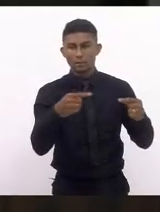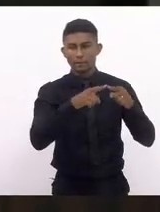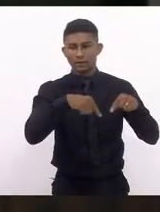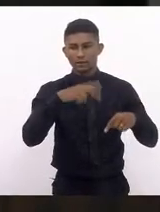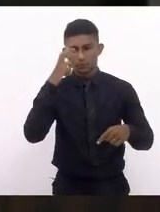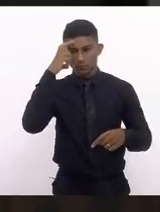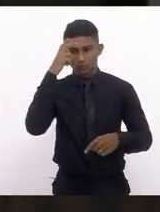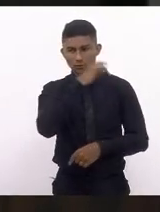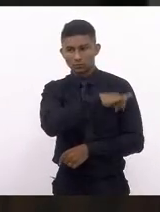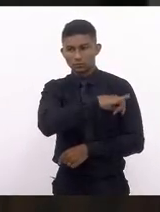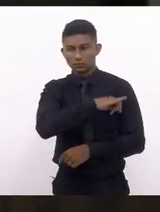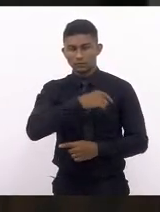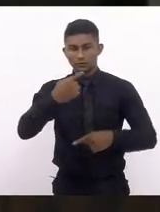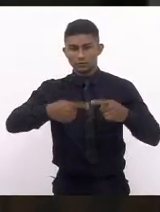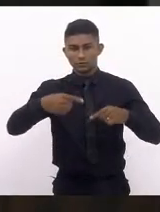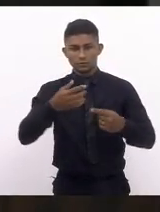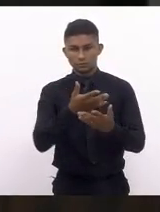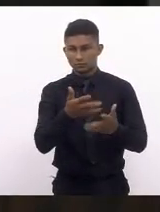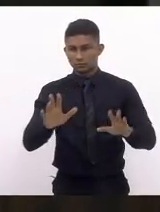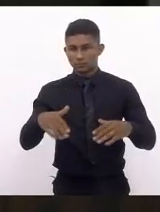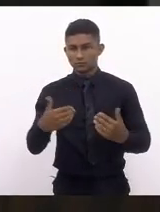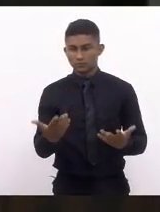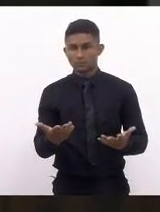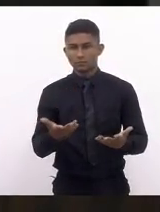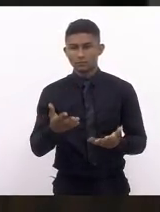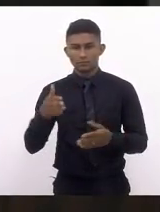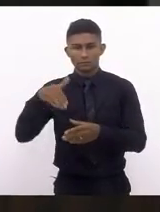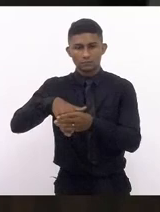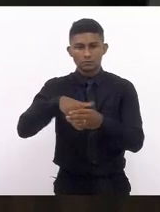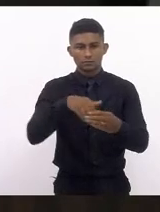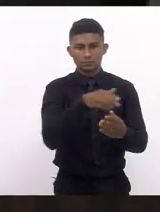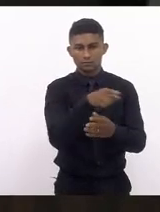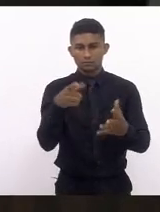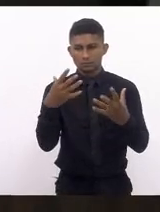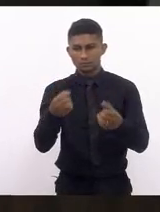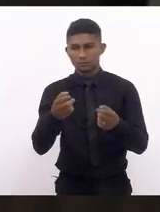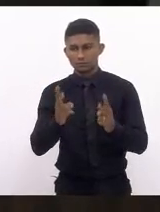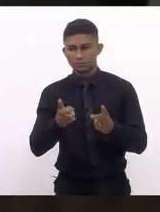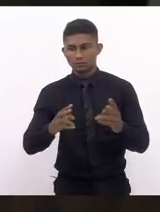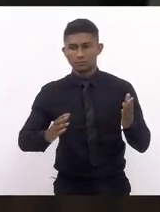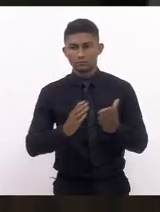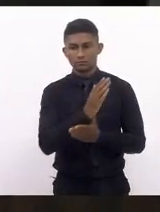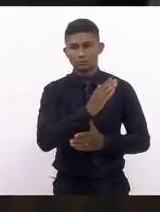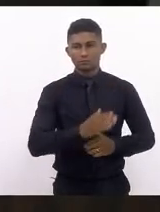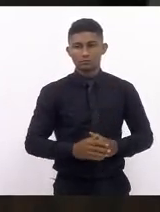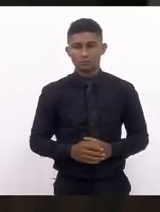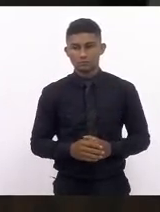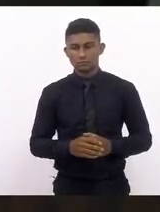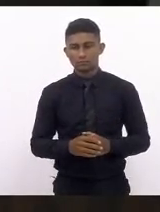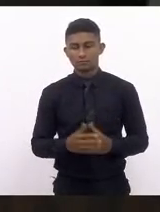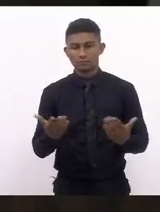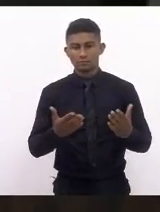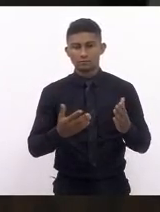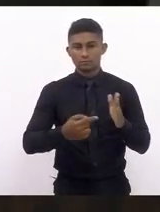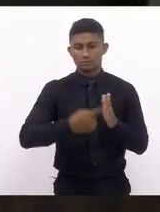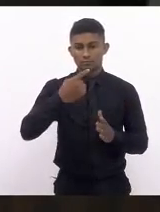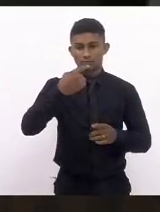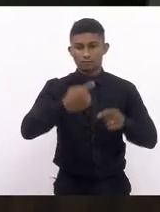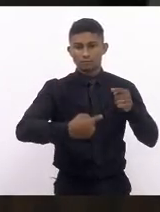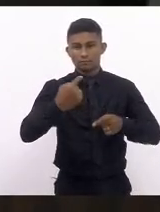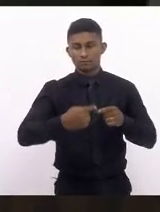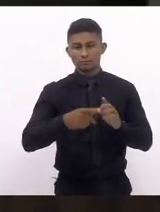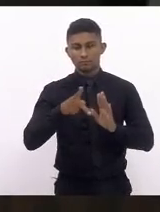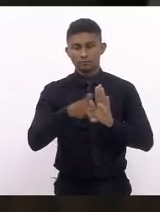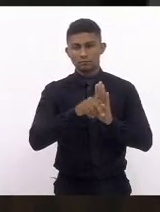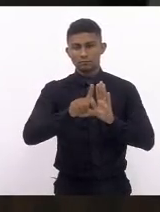do Estado do Rio de Janeiro e discussão a menos que Queira discutir se é da discussão e votação sobre que aprova uma resolução aprovada o autógrafo em votação em primeira discussão